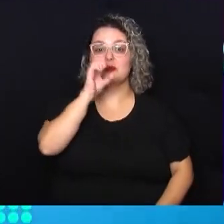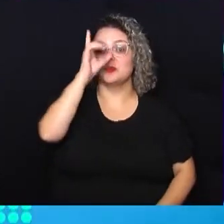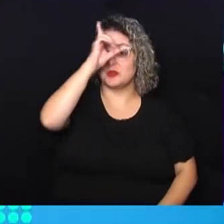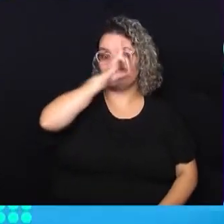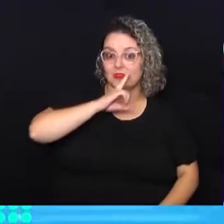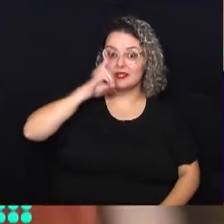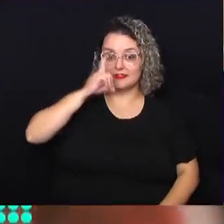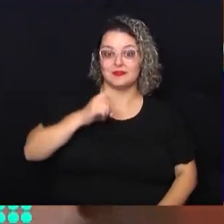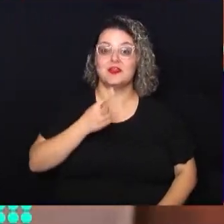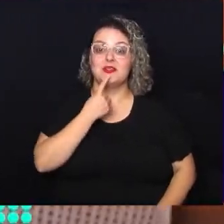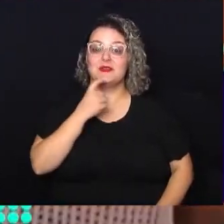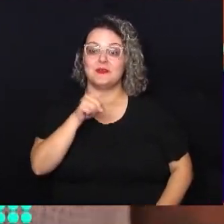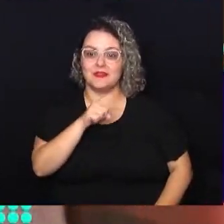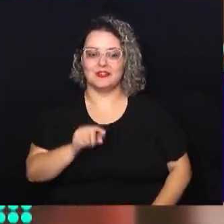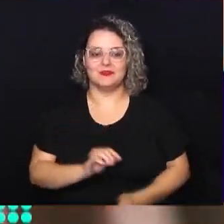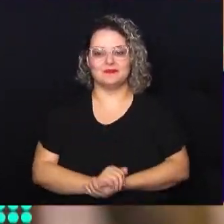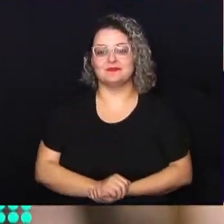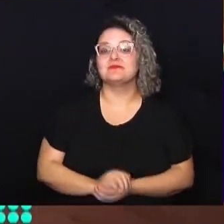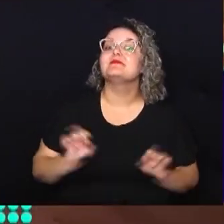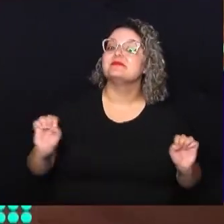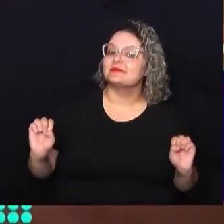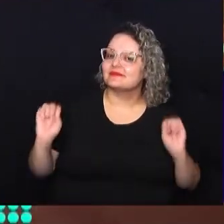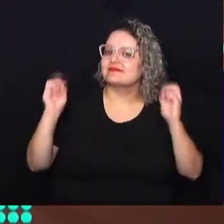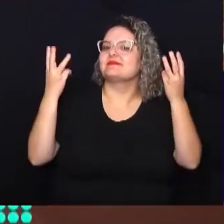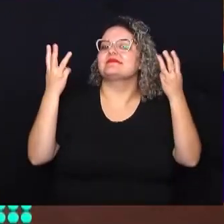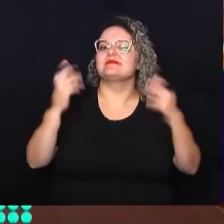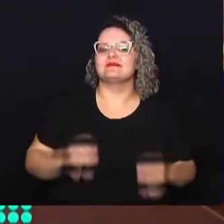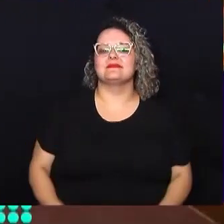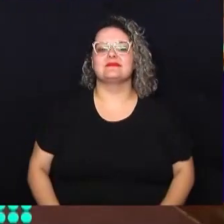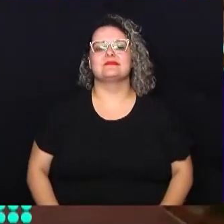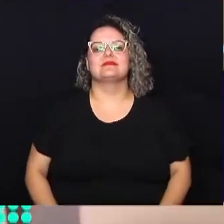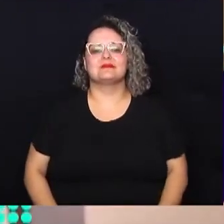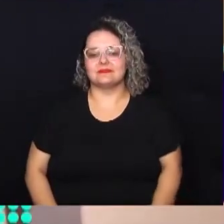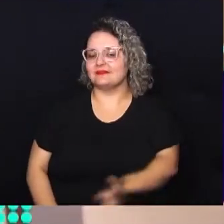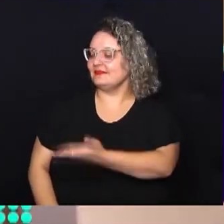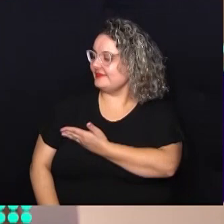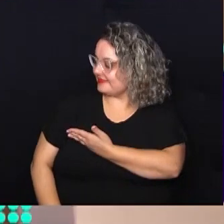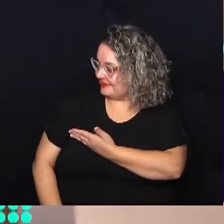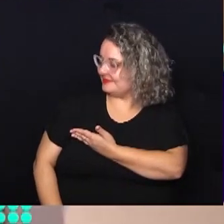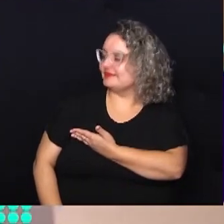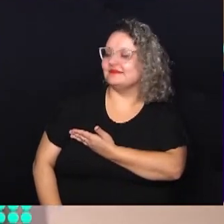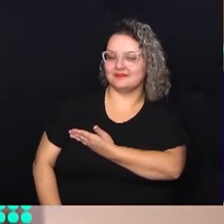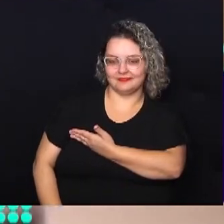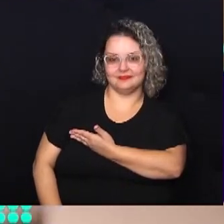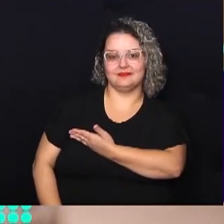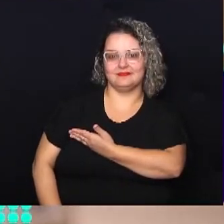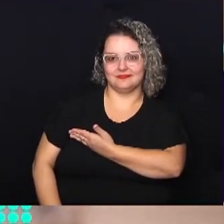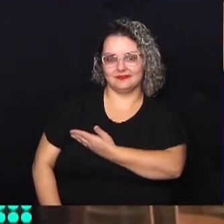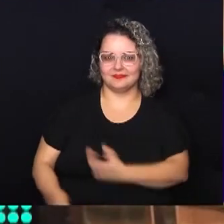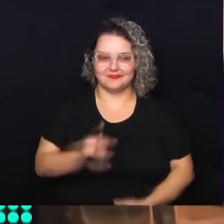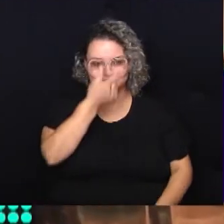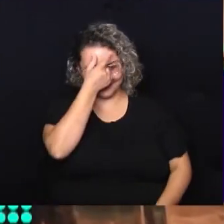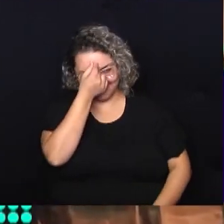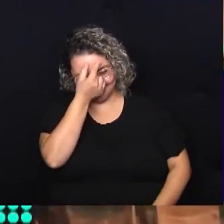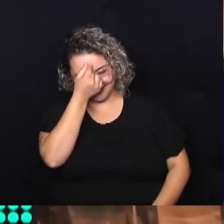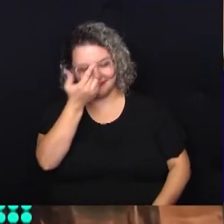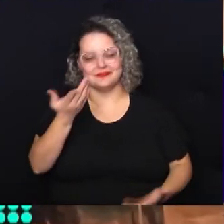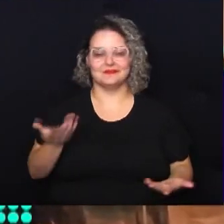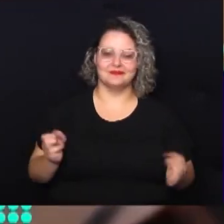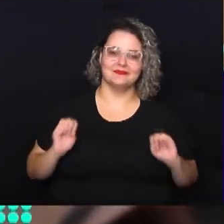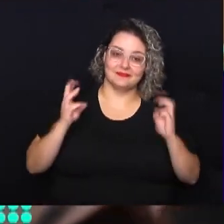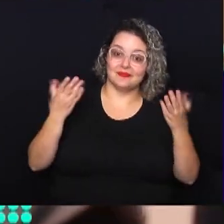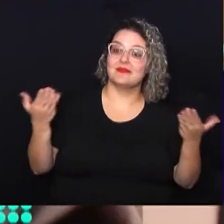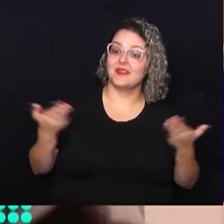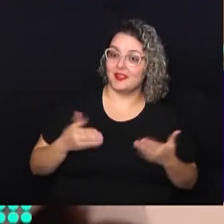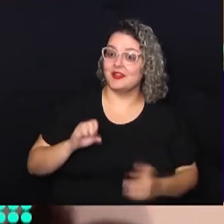e feriados. Shows! Winter Farm Embaixador em Campinas, show do Gustavo Lima, hoje